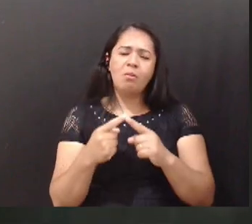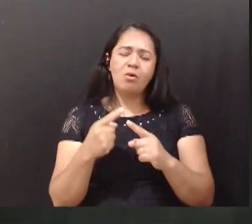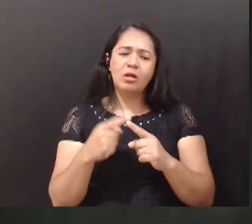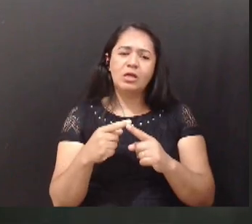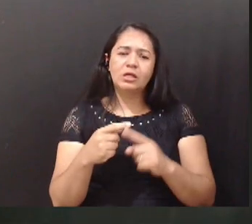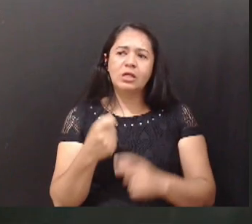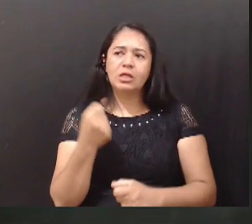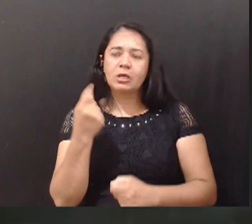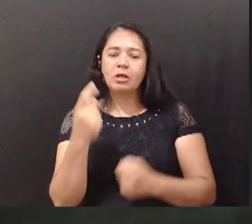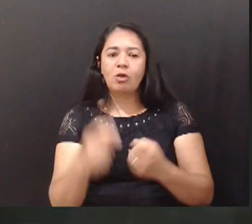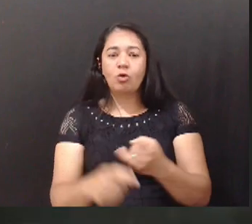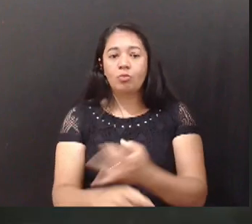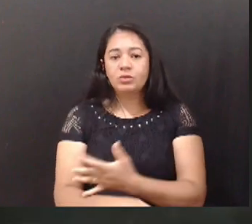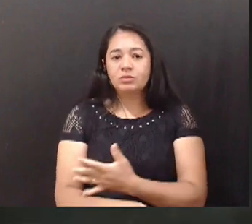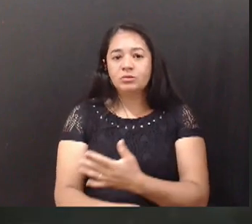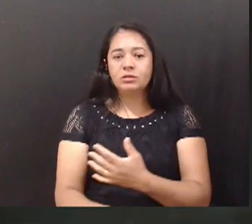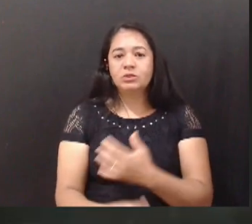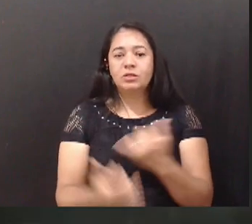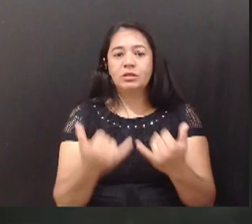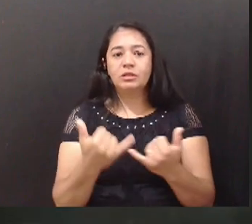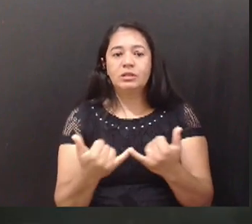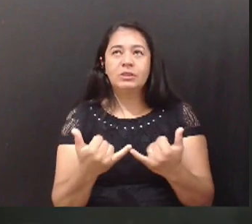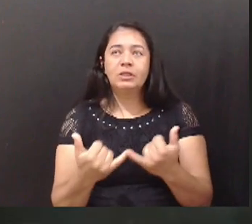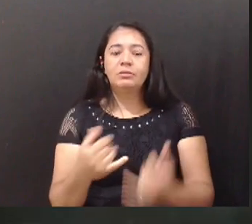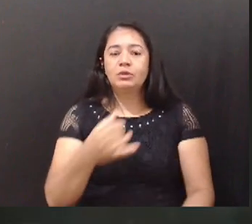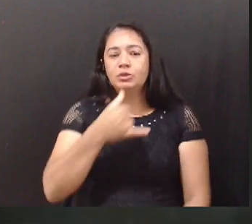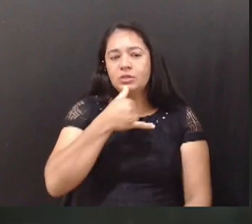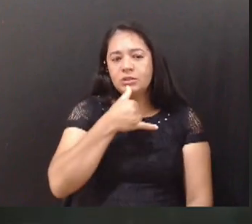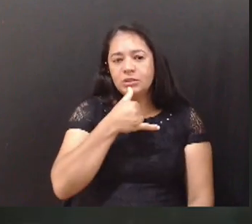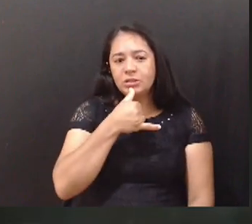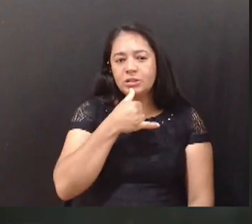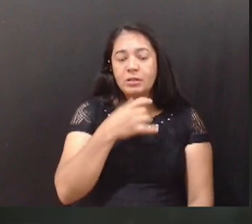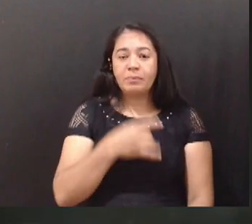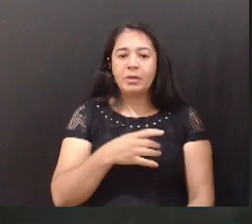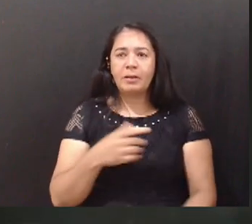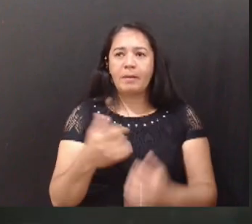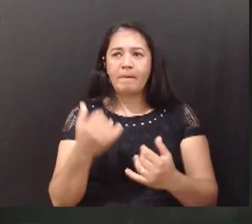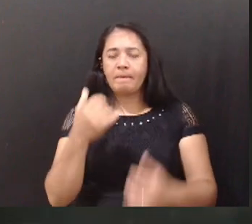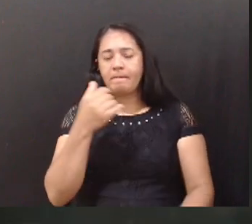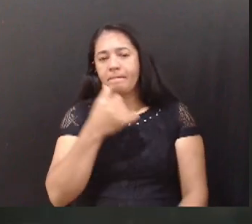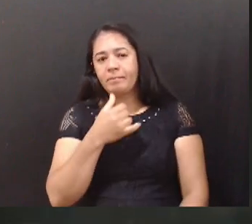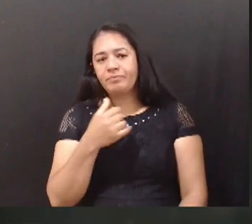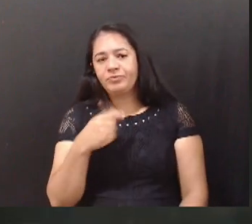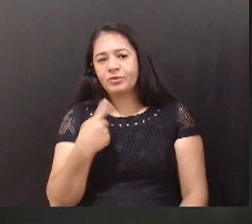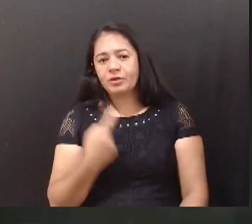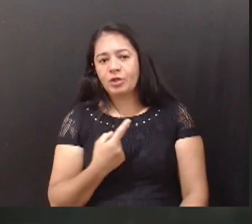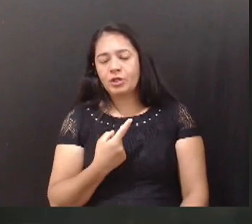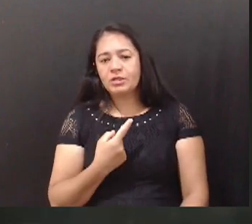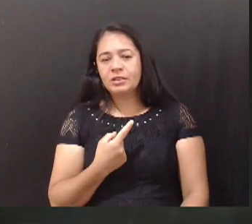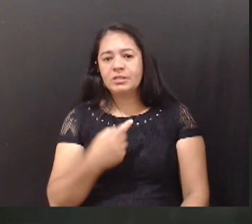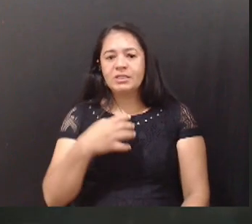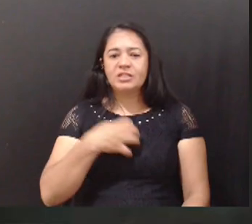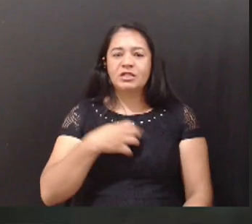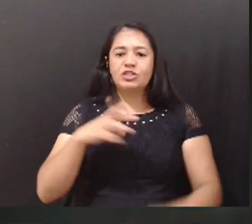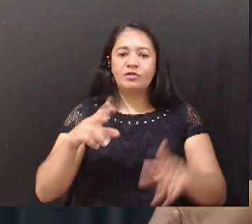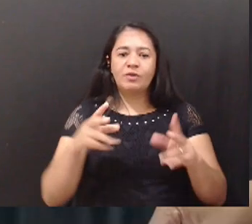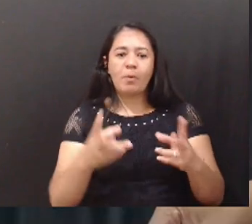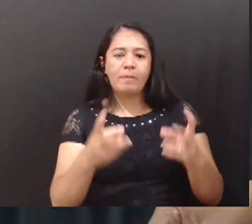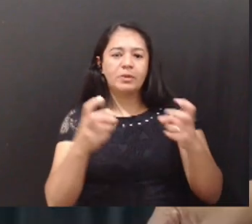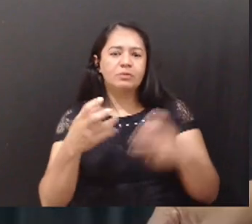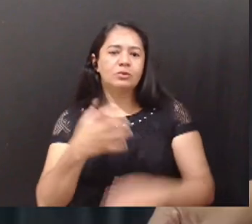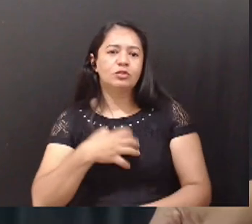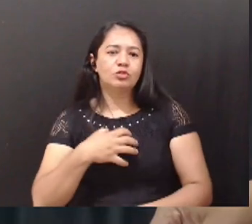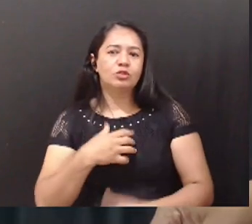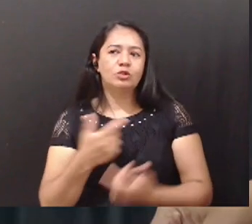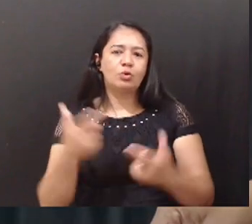medo, parecem mais fortes do que a alegria? Elas têm funções diferentes no corpo ou são apenas percebidas de outro modo? É uma